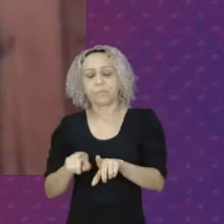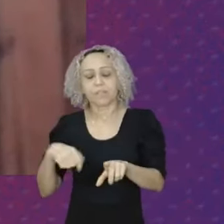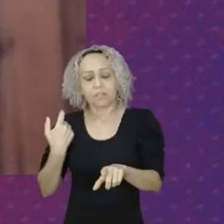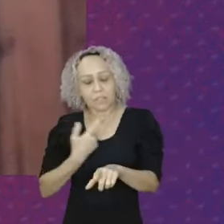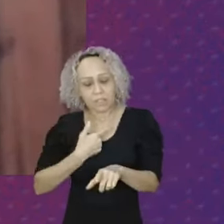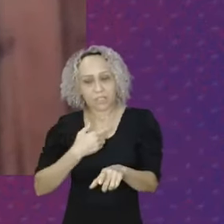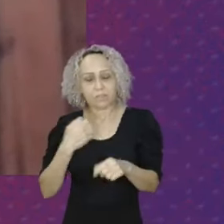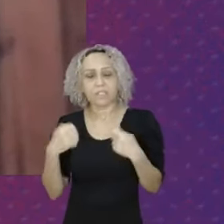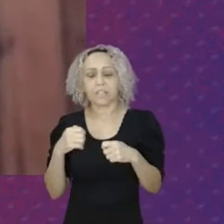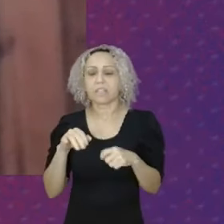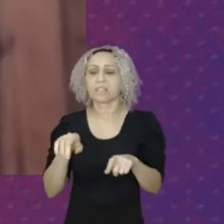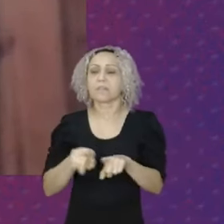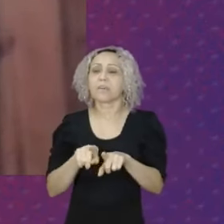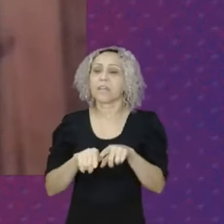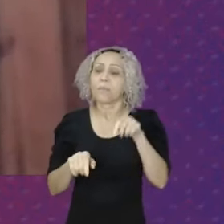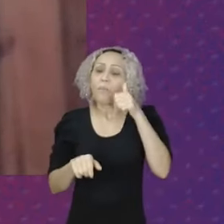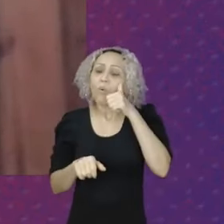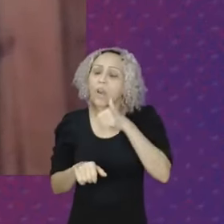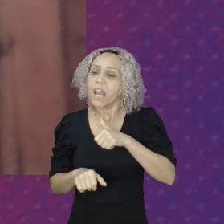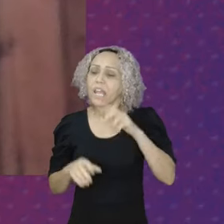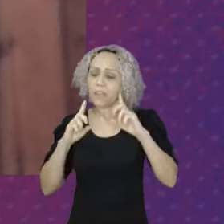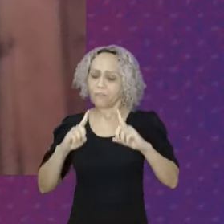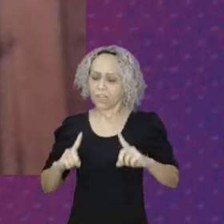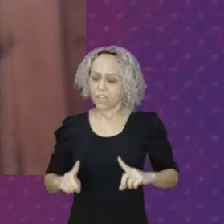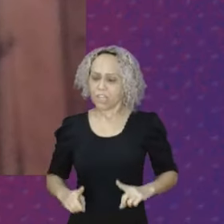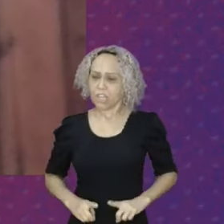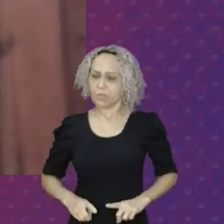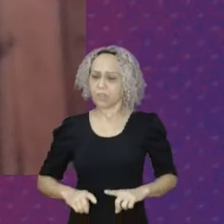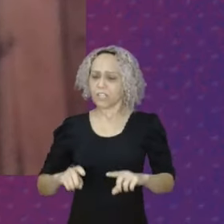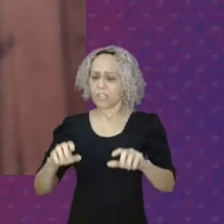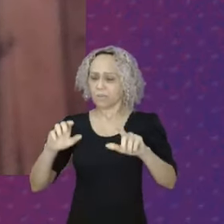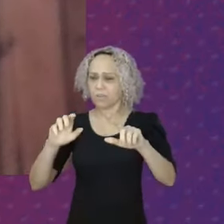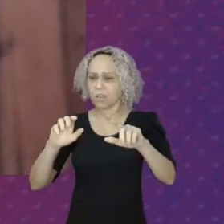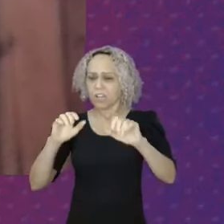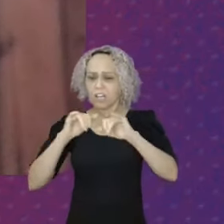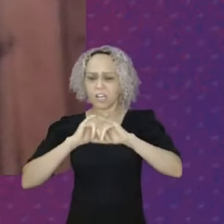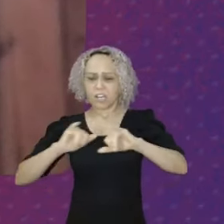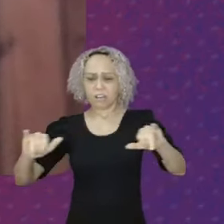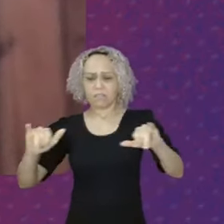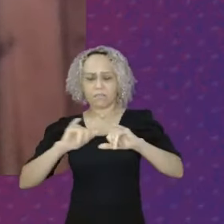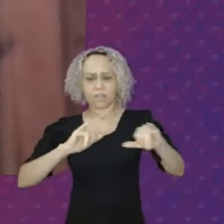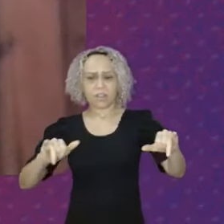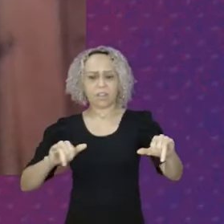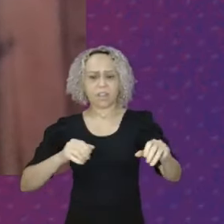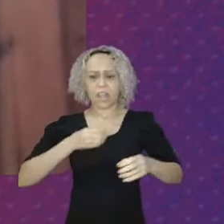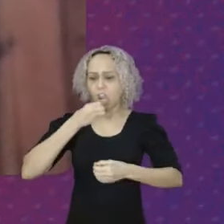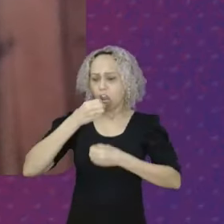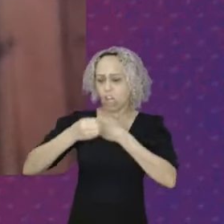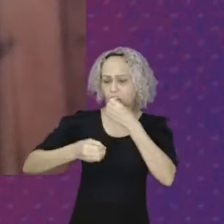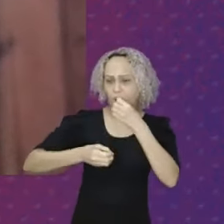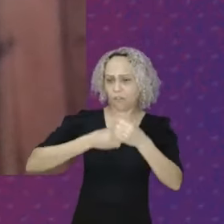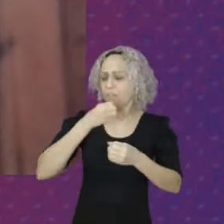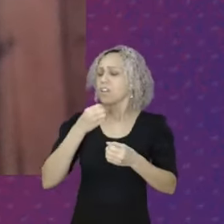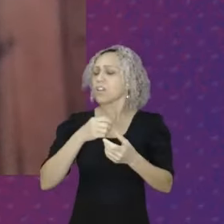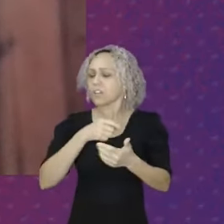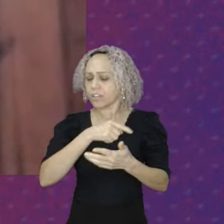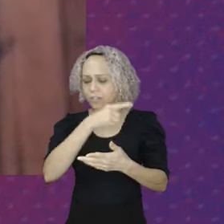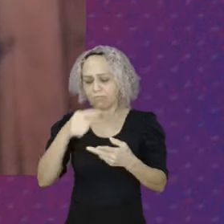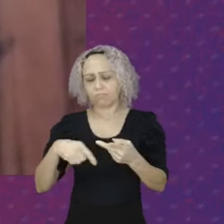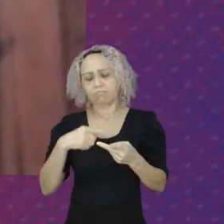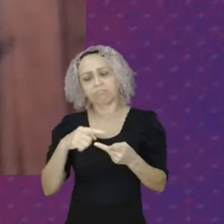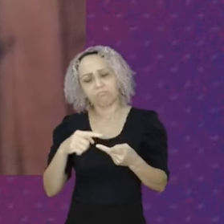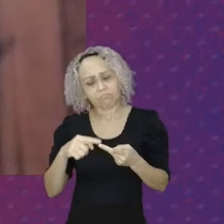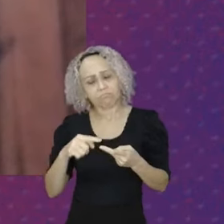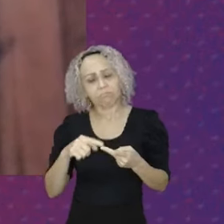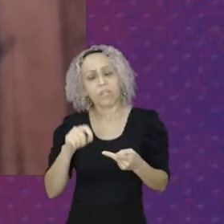nas peças publicitárias né ou em em programas em entrevistas em todos os lugares des para